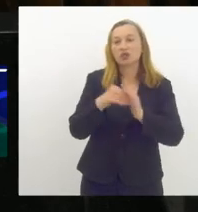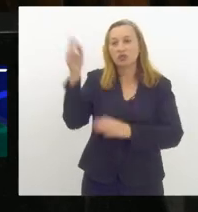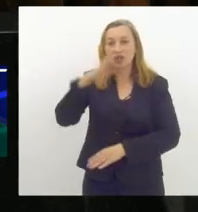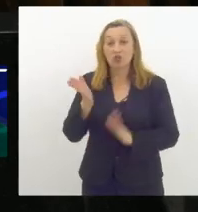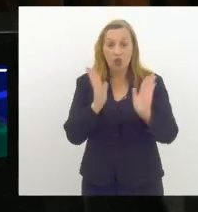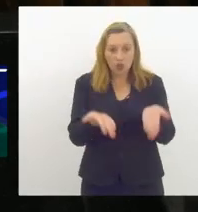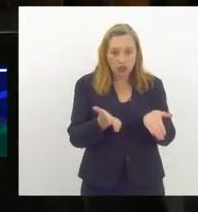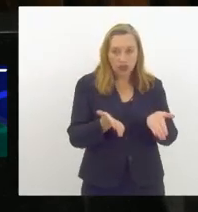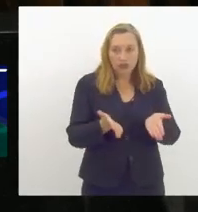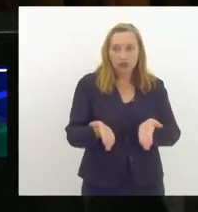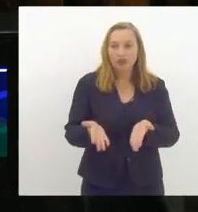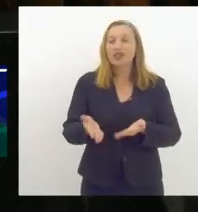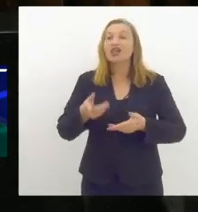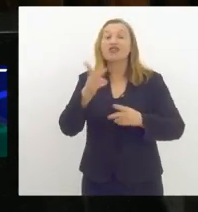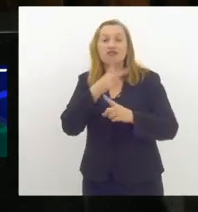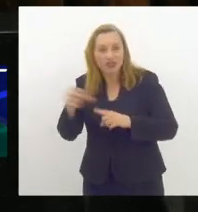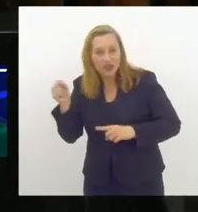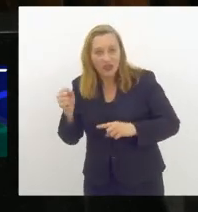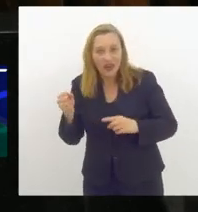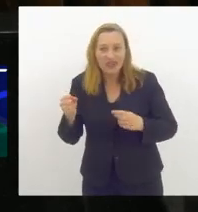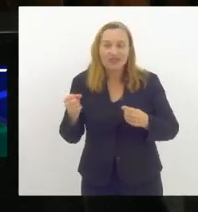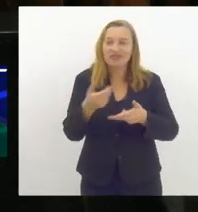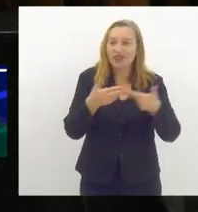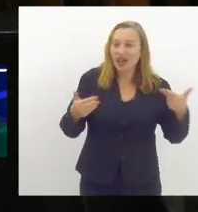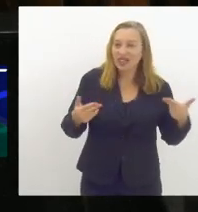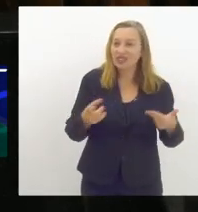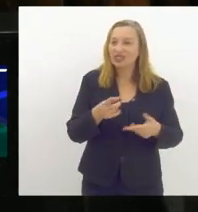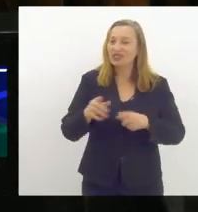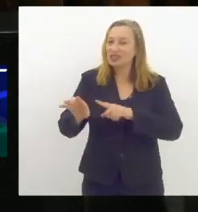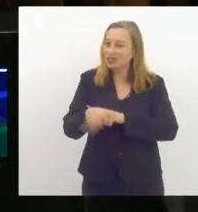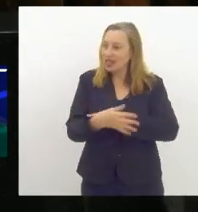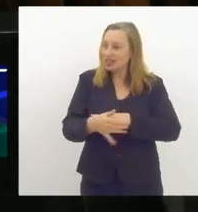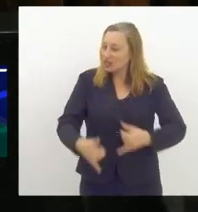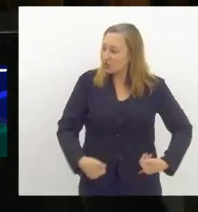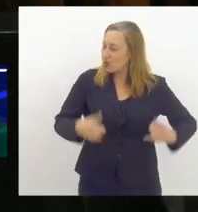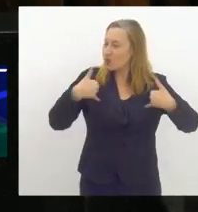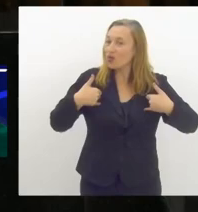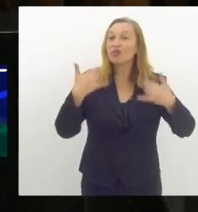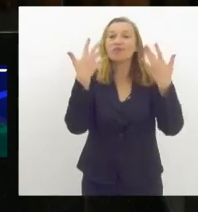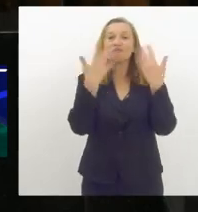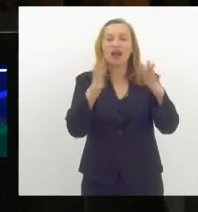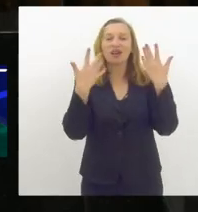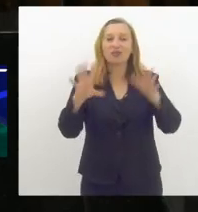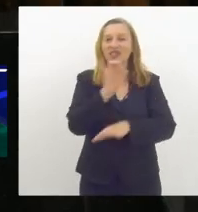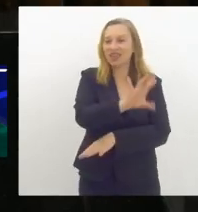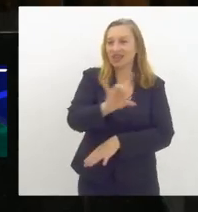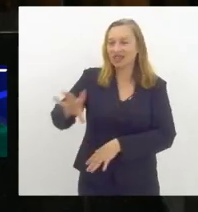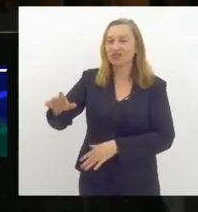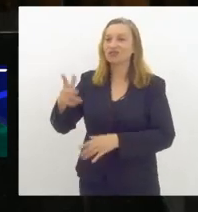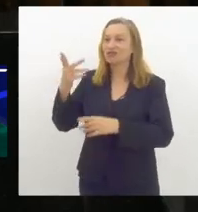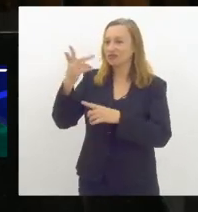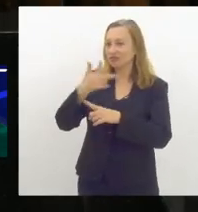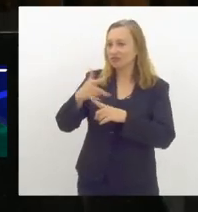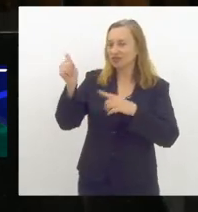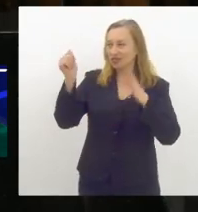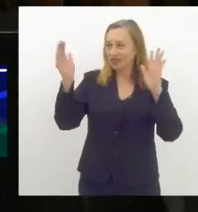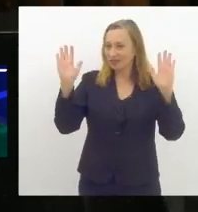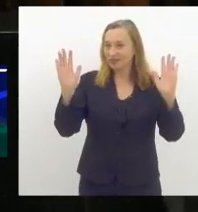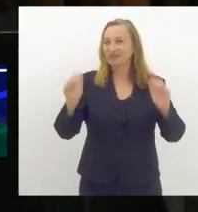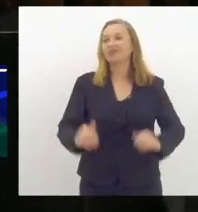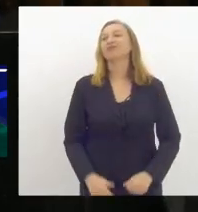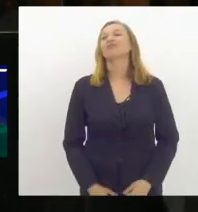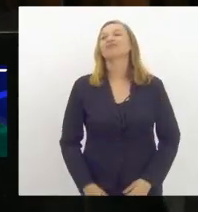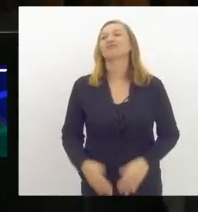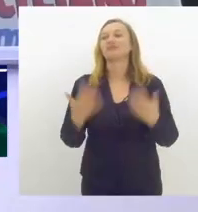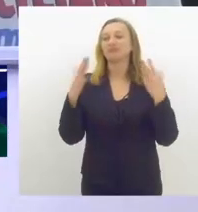gente muita vitória são os taxistas com muito orgulho parabéns a cada um de vocês sucesso eu